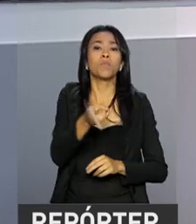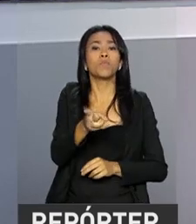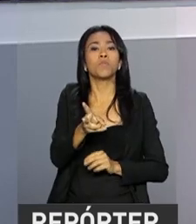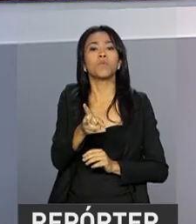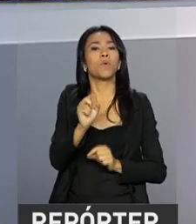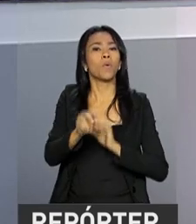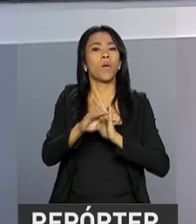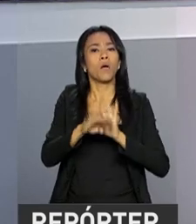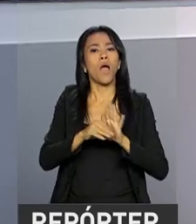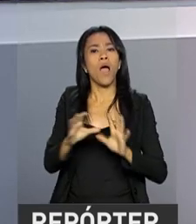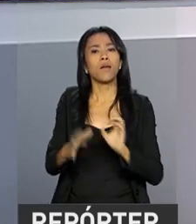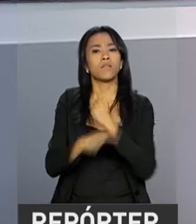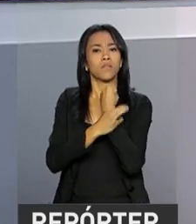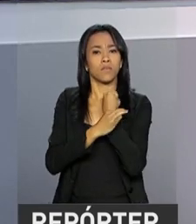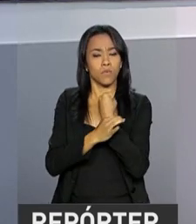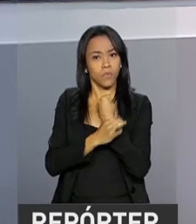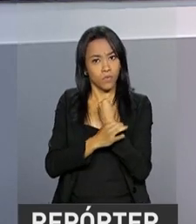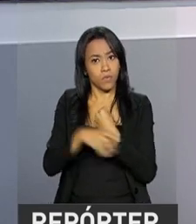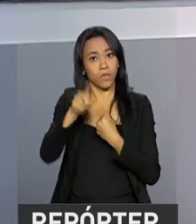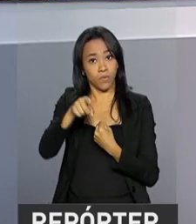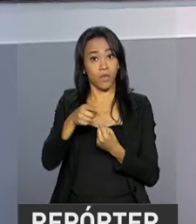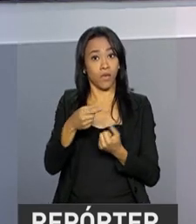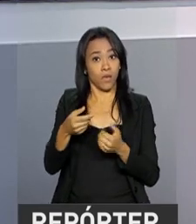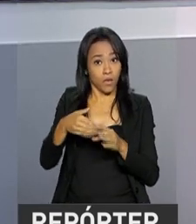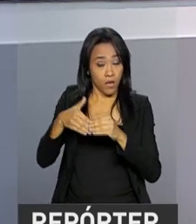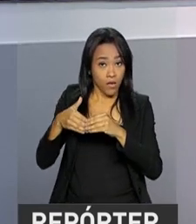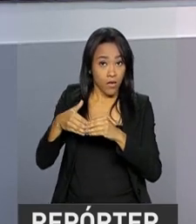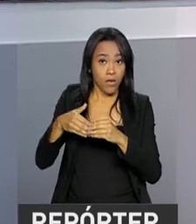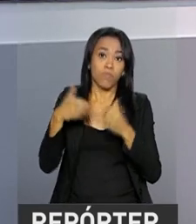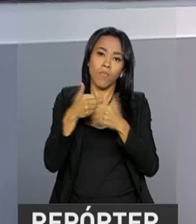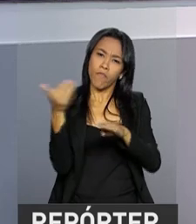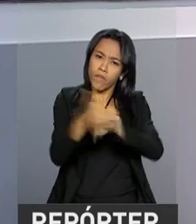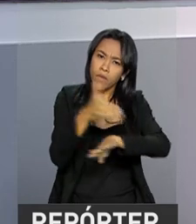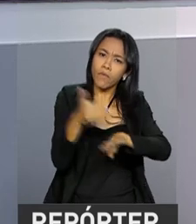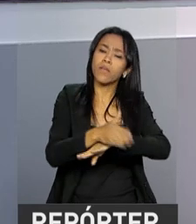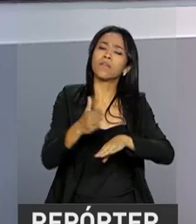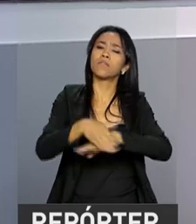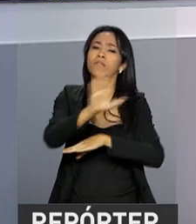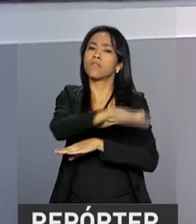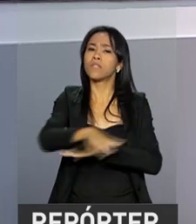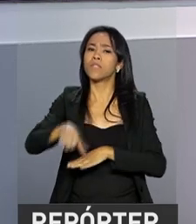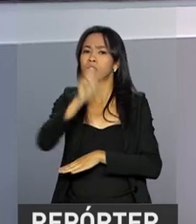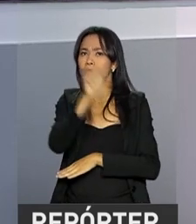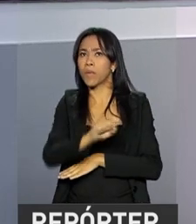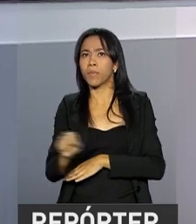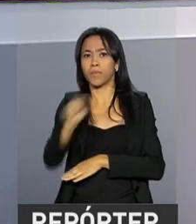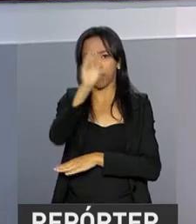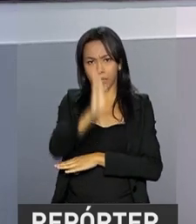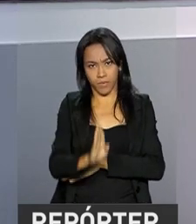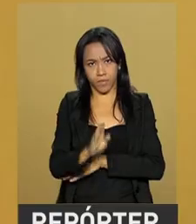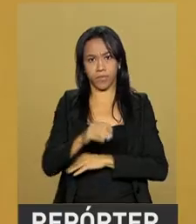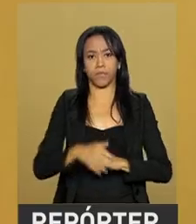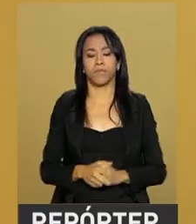assegura recursos para garantir o transporte e a frequência escolar de crianças em todo o país.